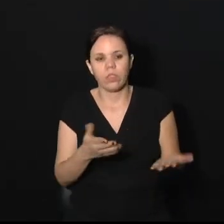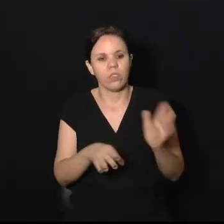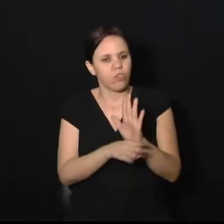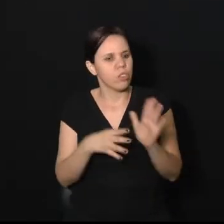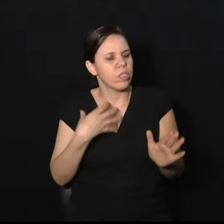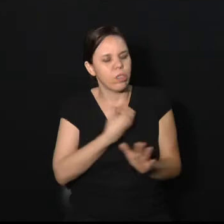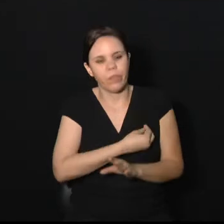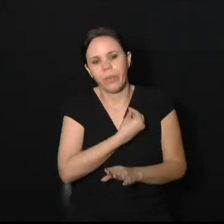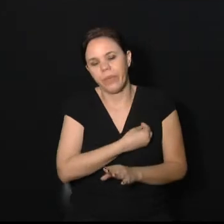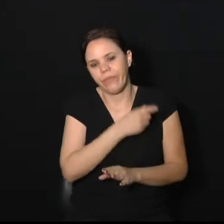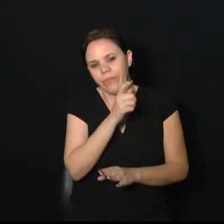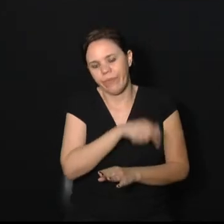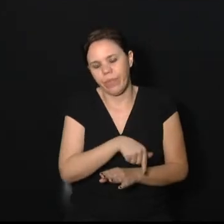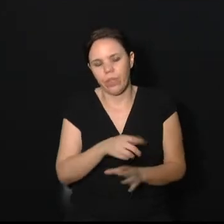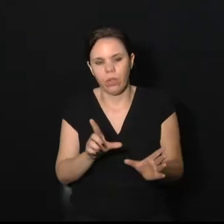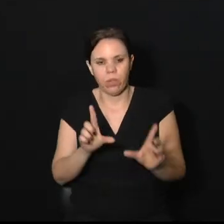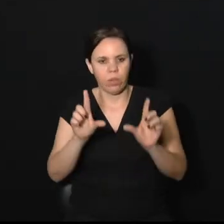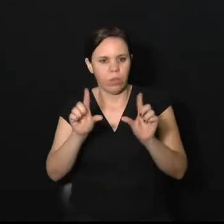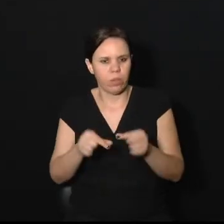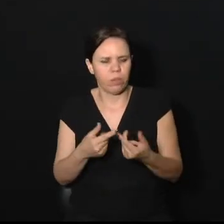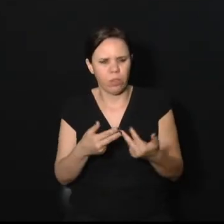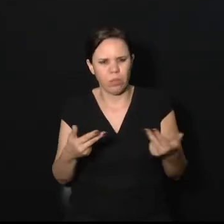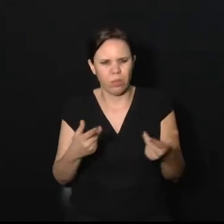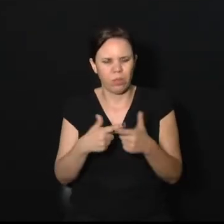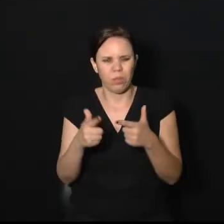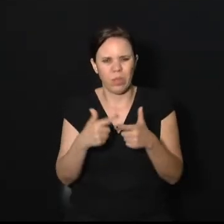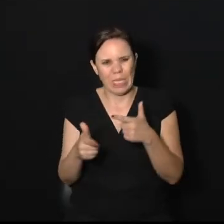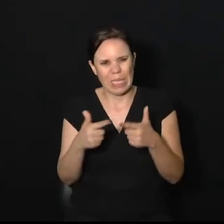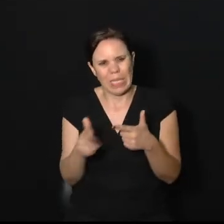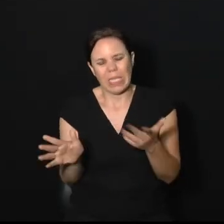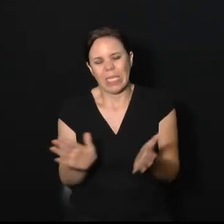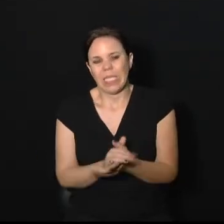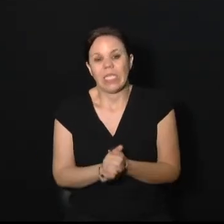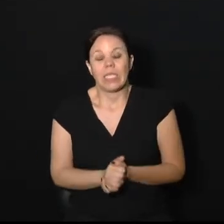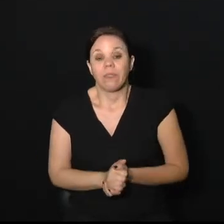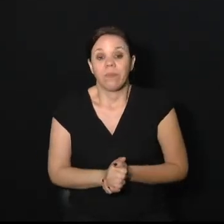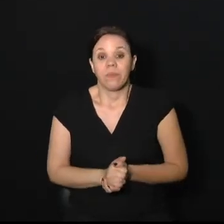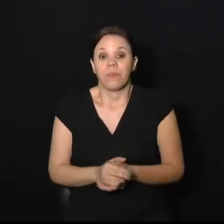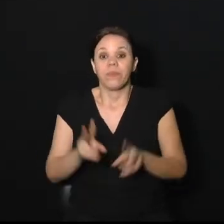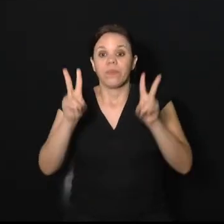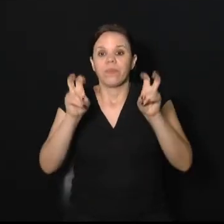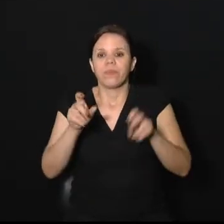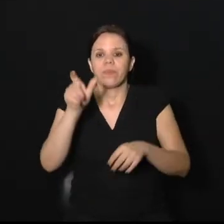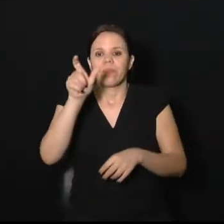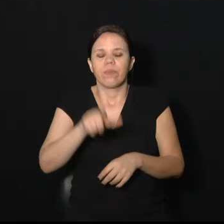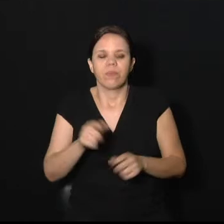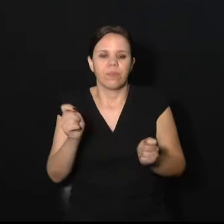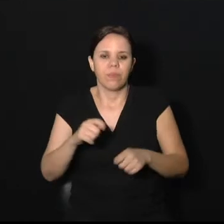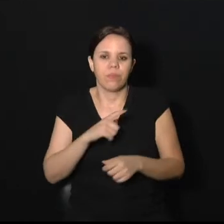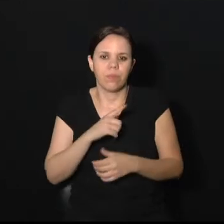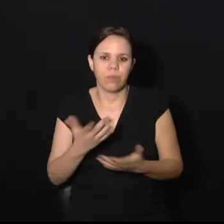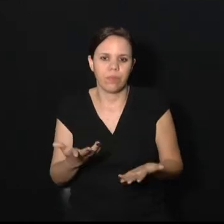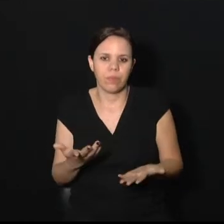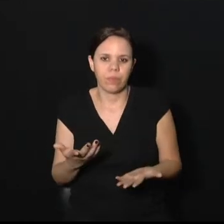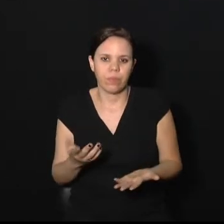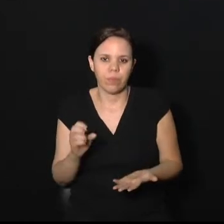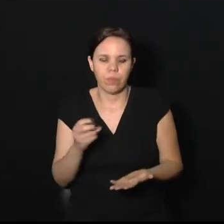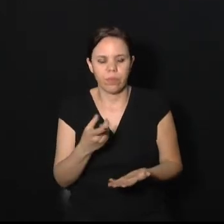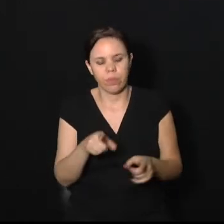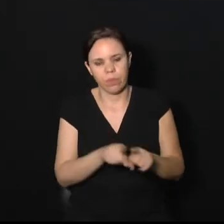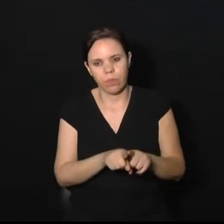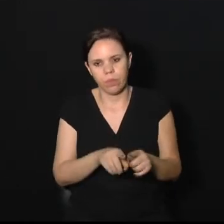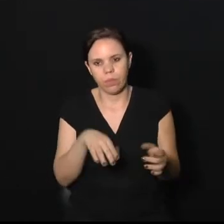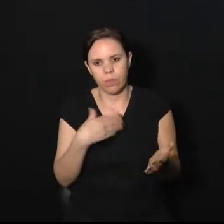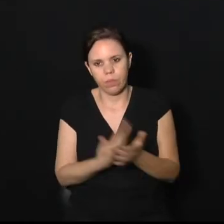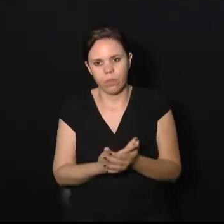uma vida, né? Ou reduzir muito os impactos em relação a essa pessoa que ele poderia ter. Ou até mesmo o médico, né? Se